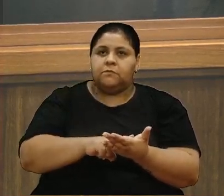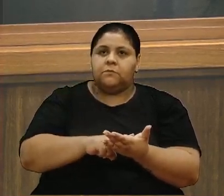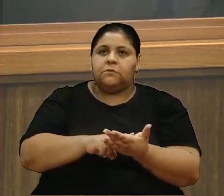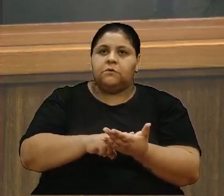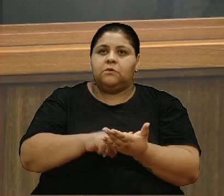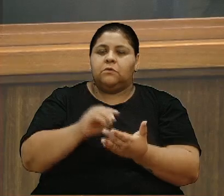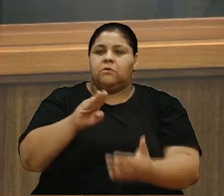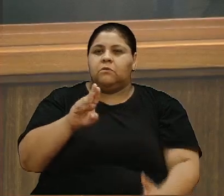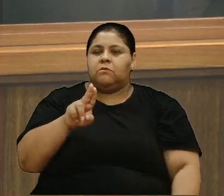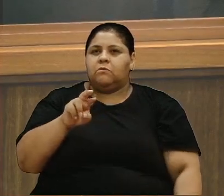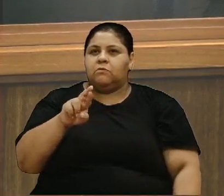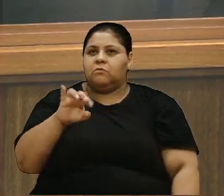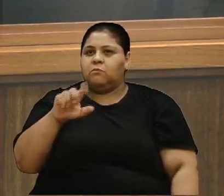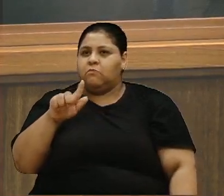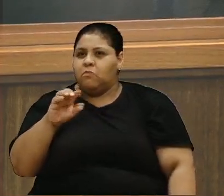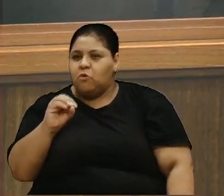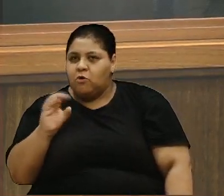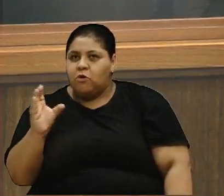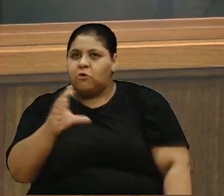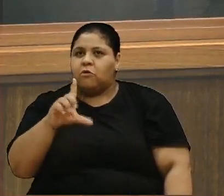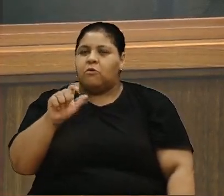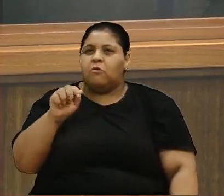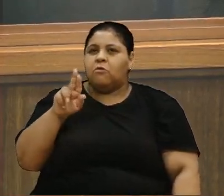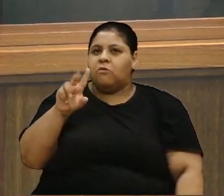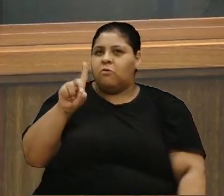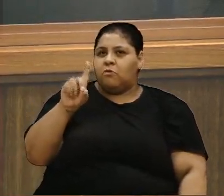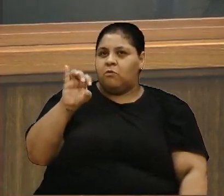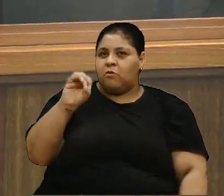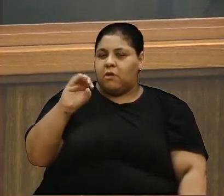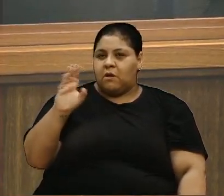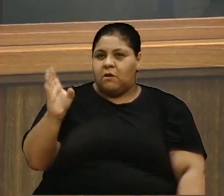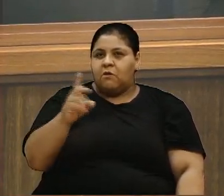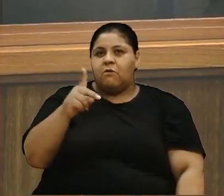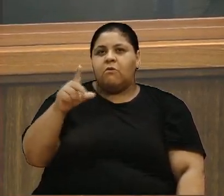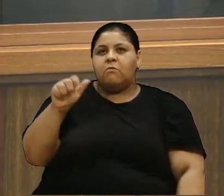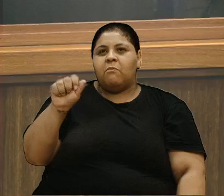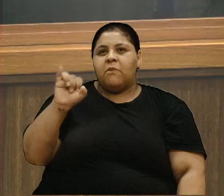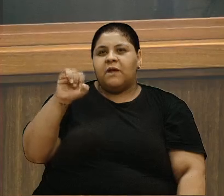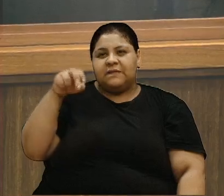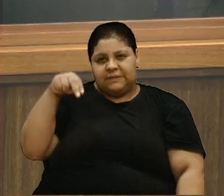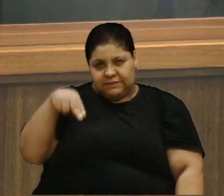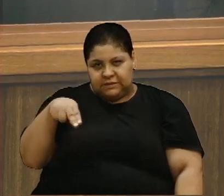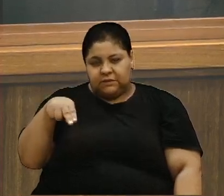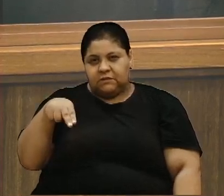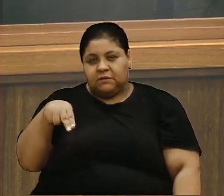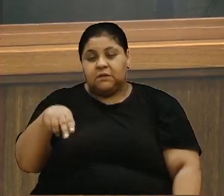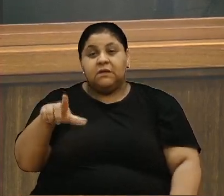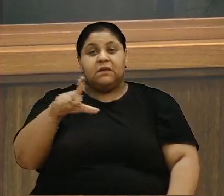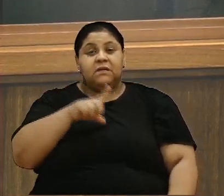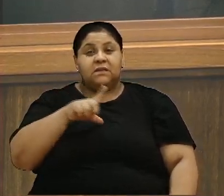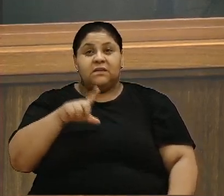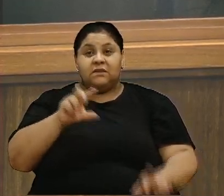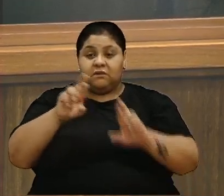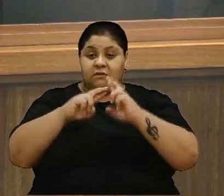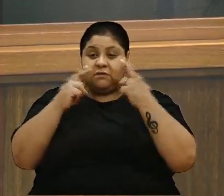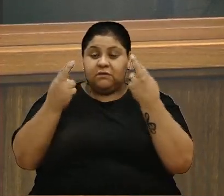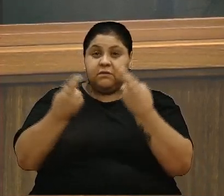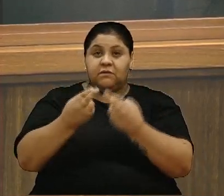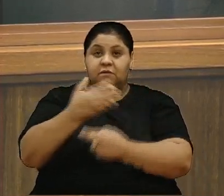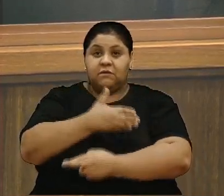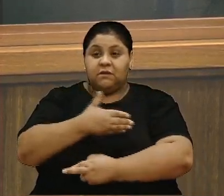o deputado Cláudio, o deputado Pazim, de Bento, e, quando teve audiência pública